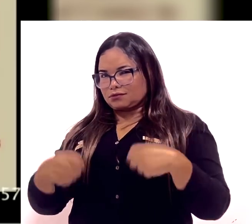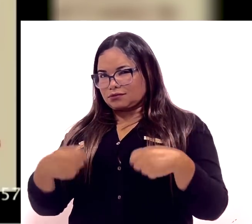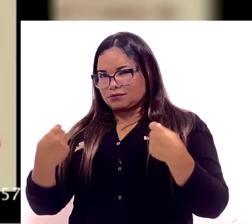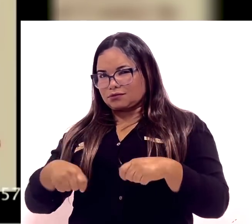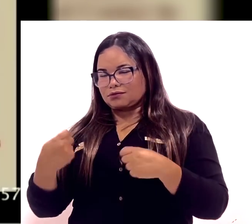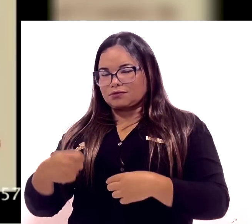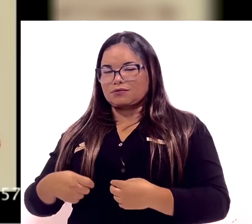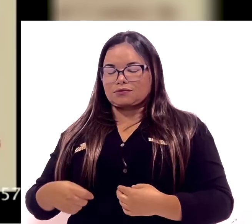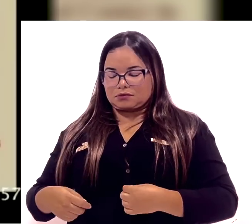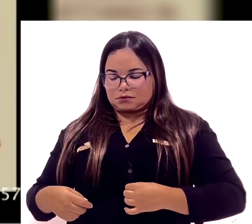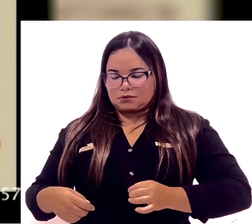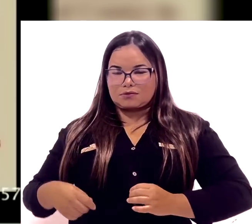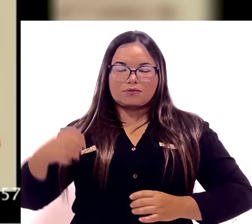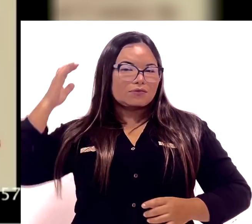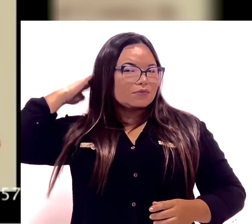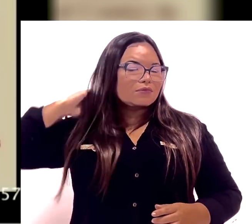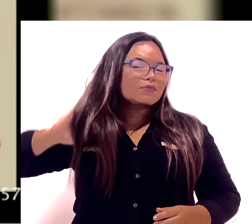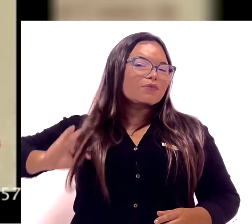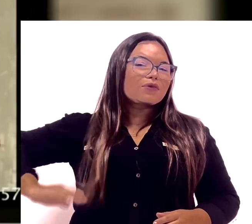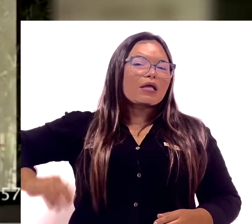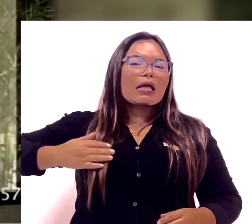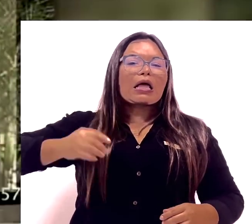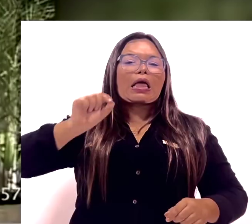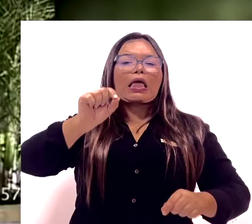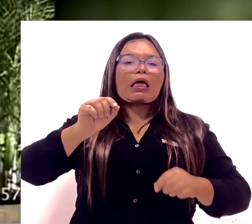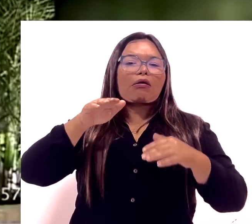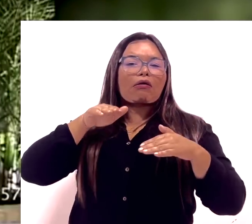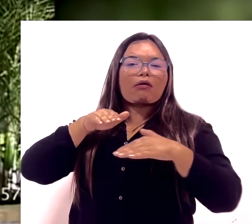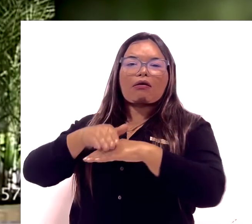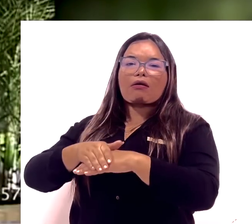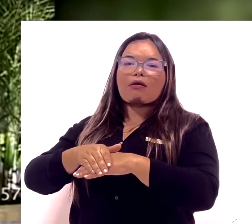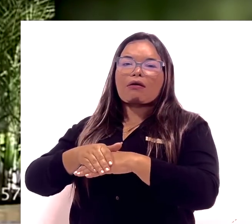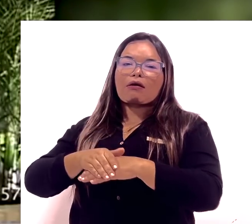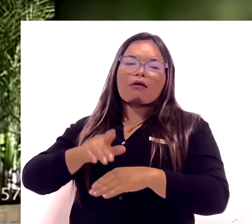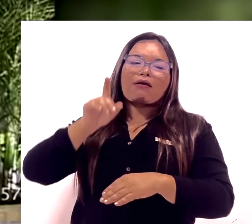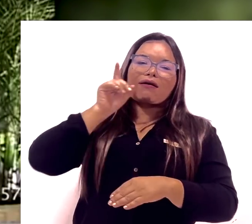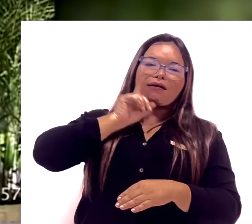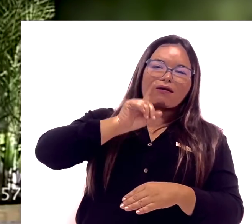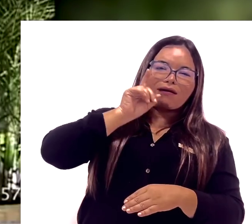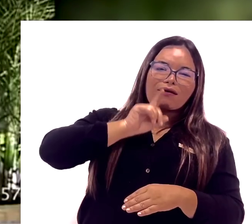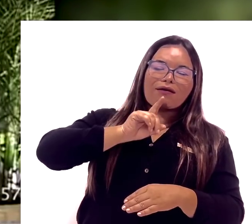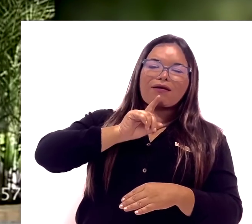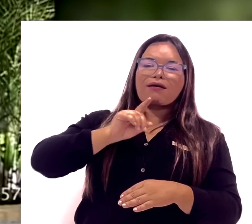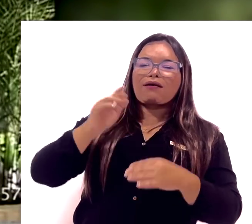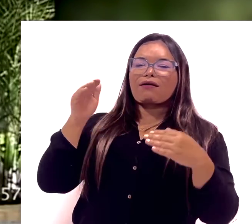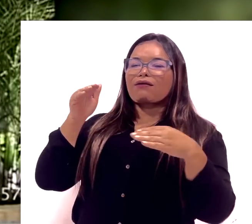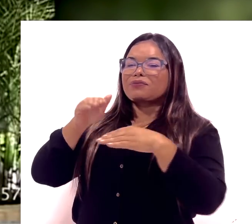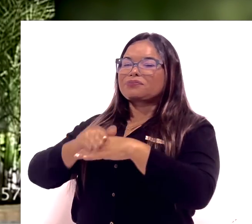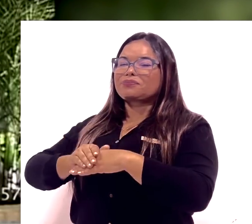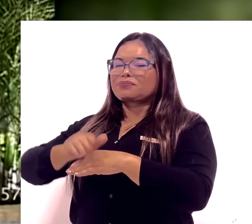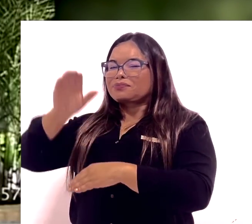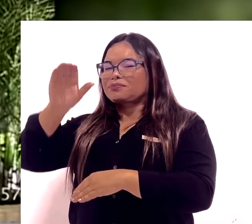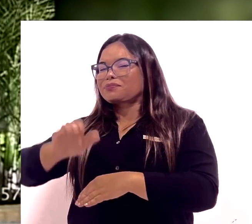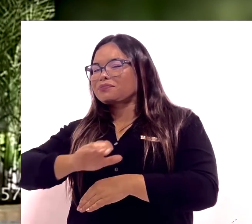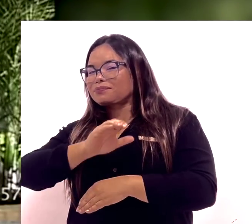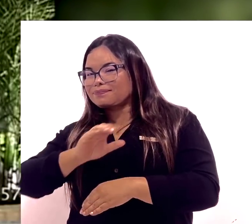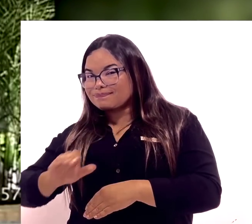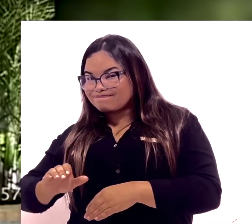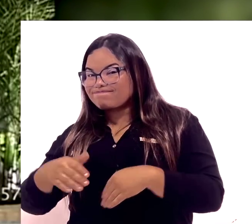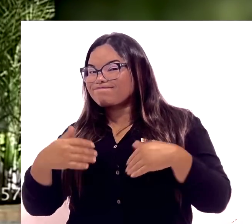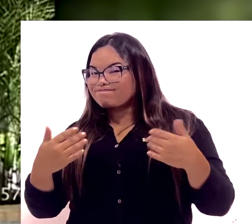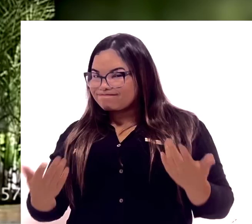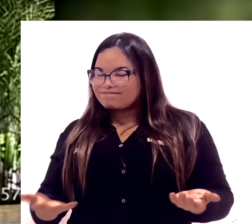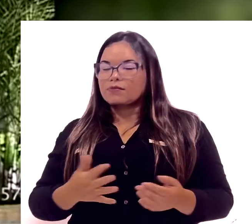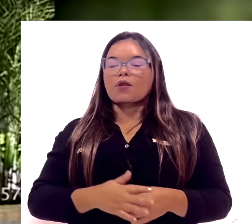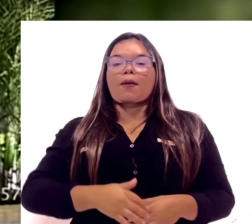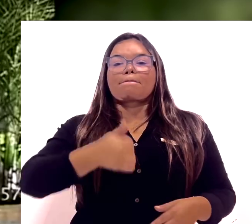Portanto, quem está sujeito a quem aqui? Quem está sujeito a quem? Em 1991,